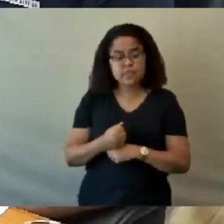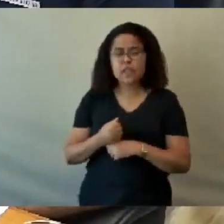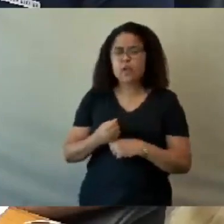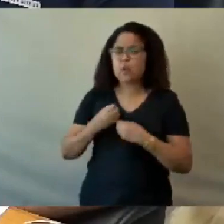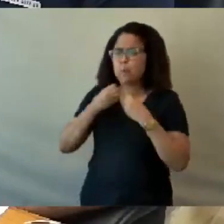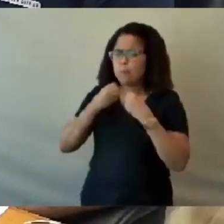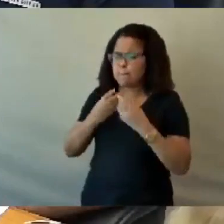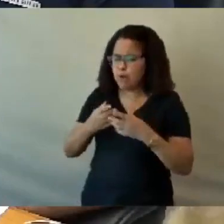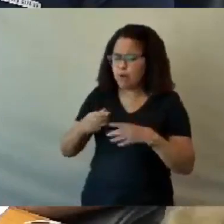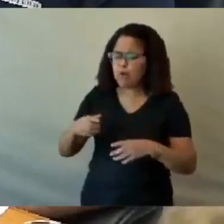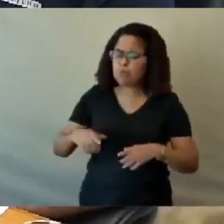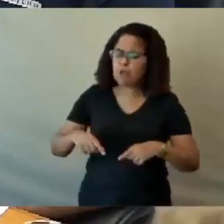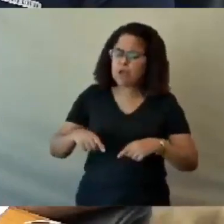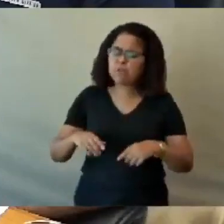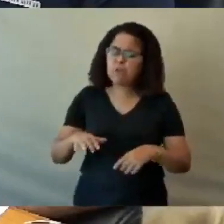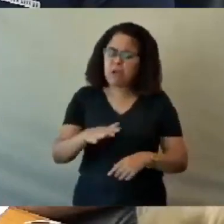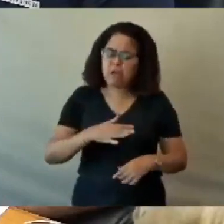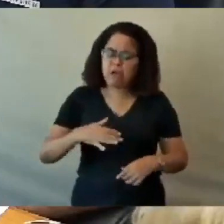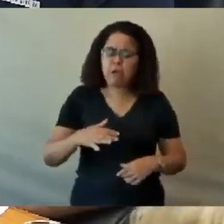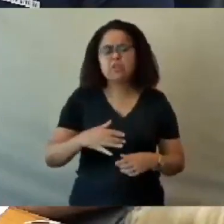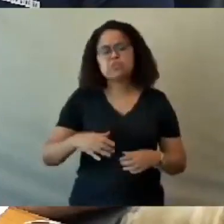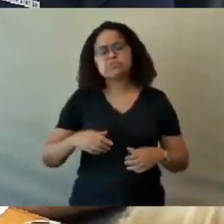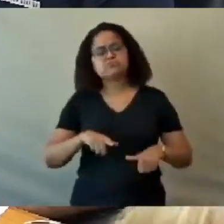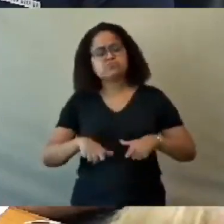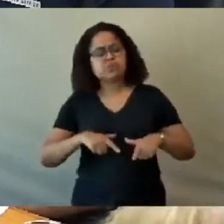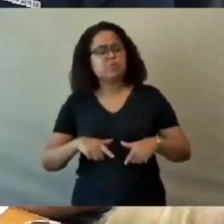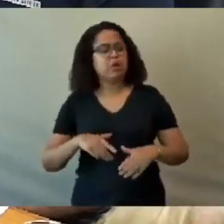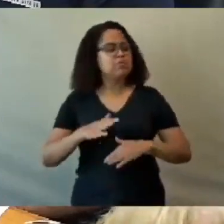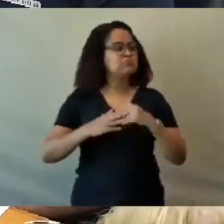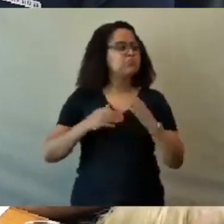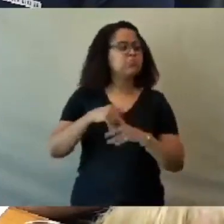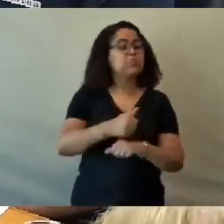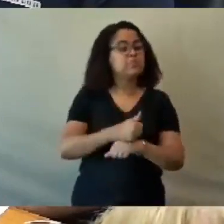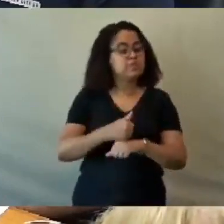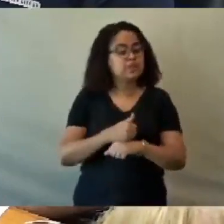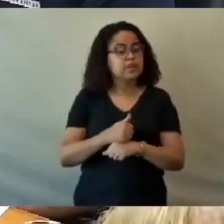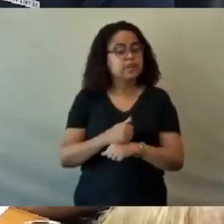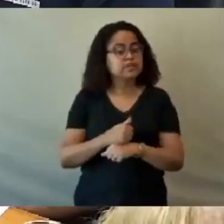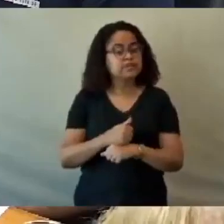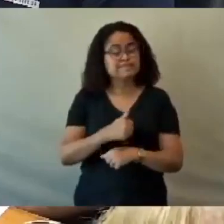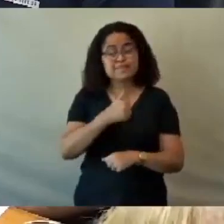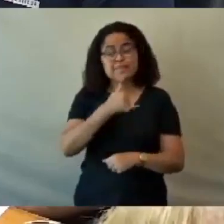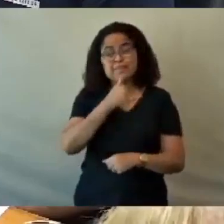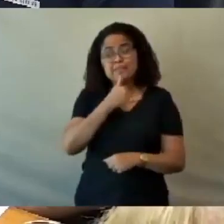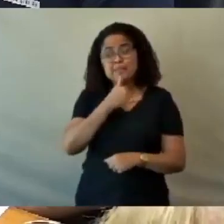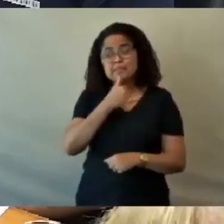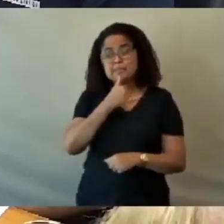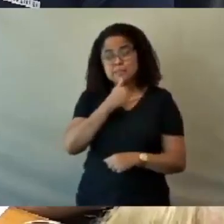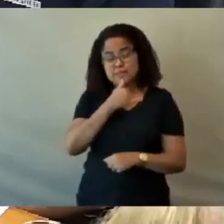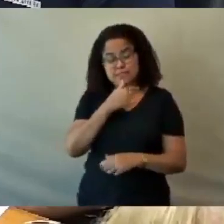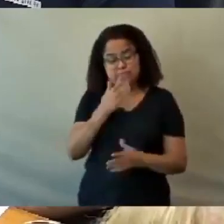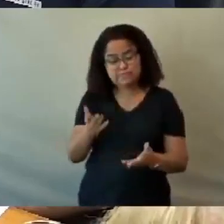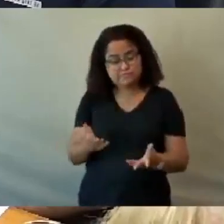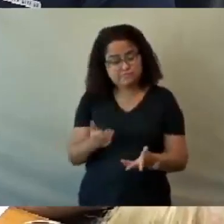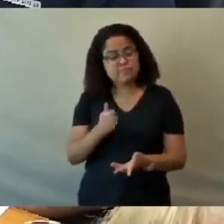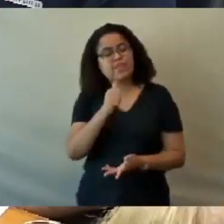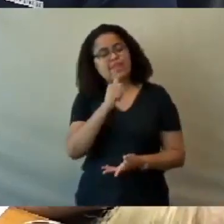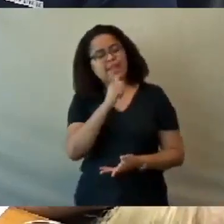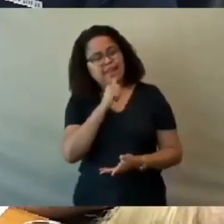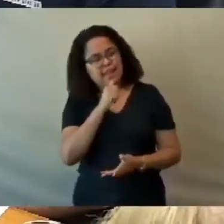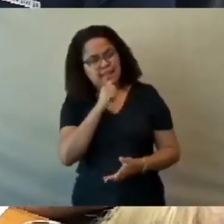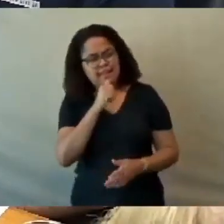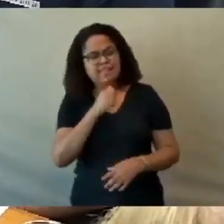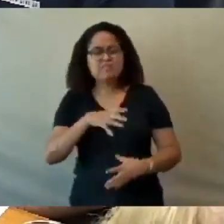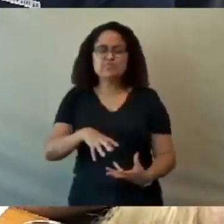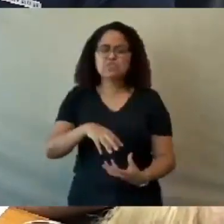olhar diferenciado. Porque, infelizmente, ainda muitos dos nossos idosos não são olhados. a